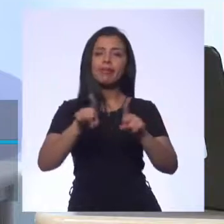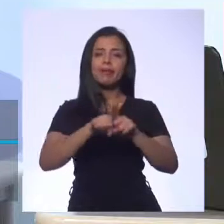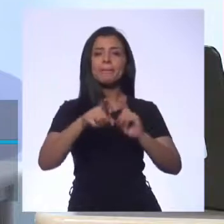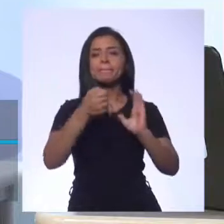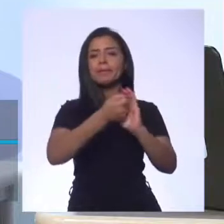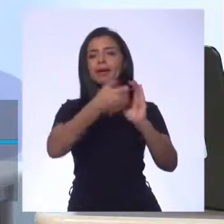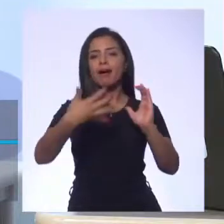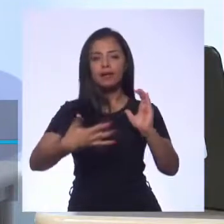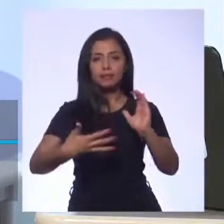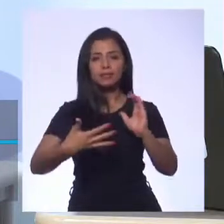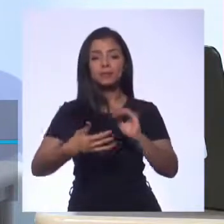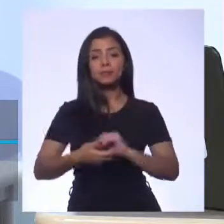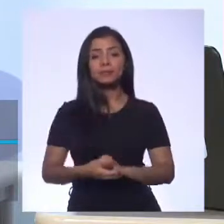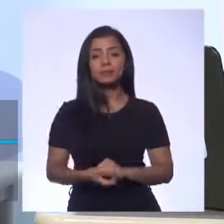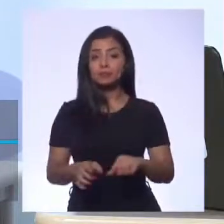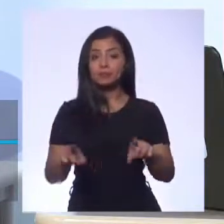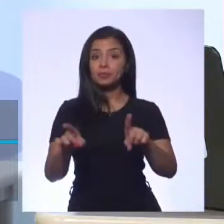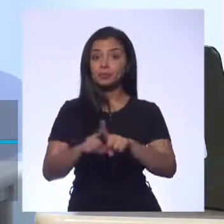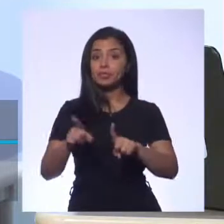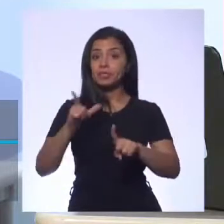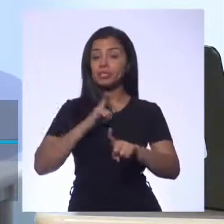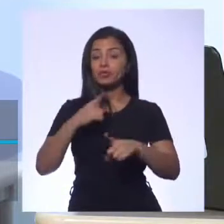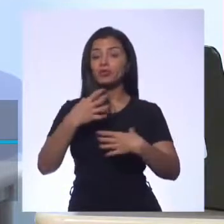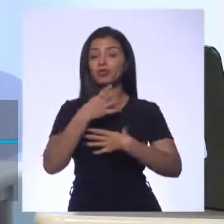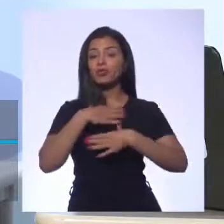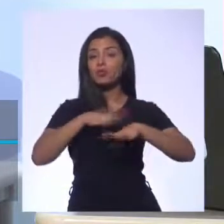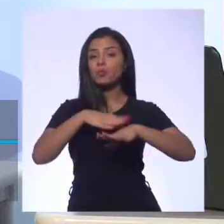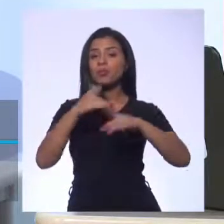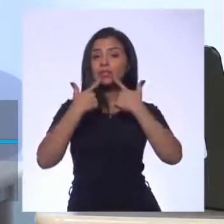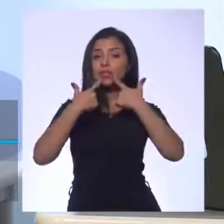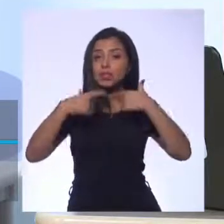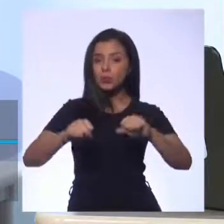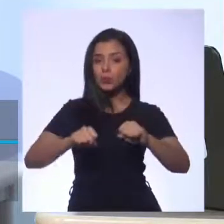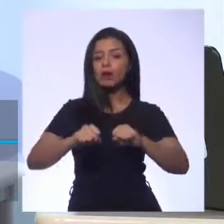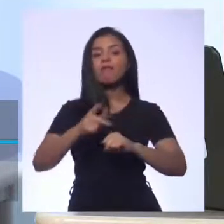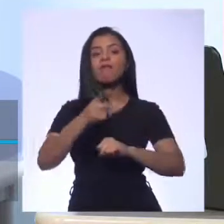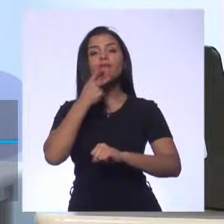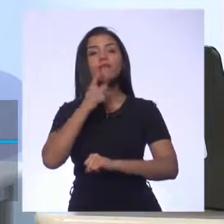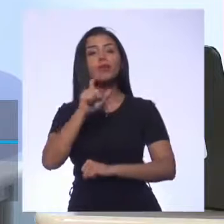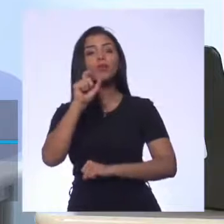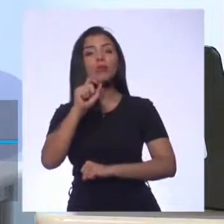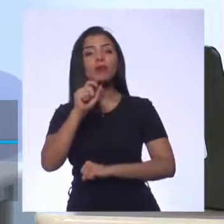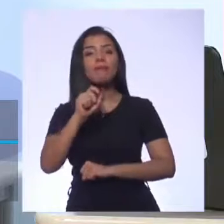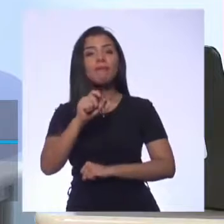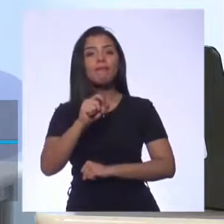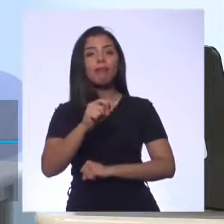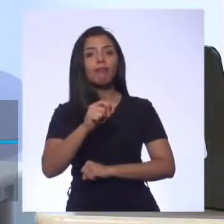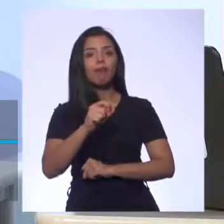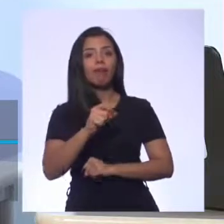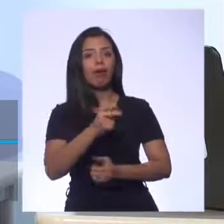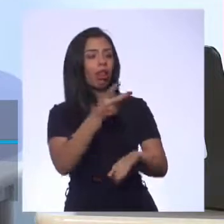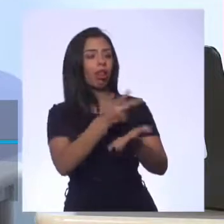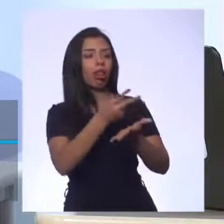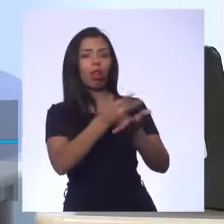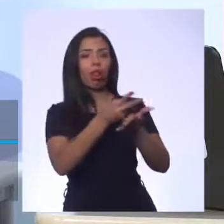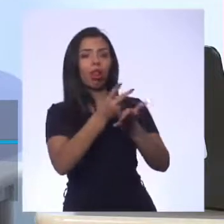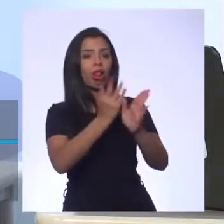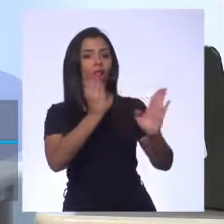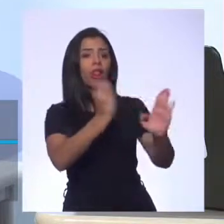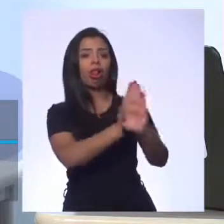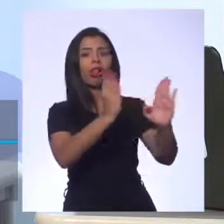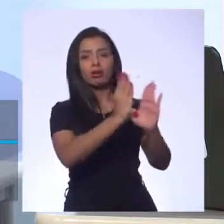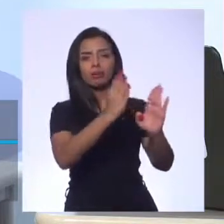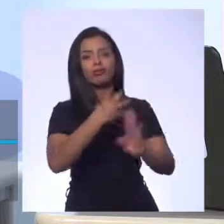aí. Depois nós temos uma figura de linguagem, né, que diz assim, que não larga do pé dos seus filhos, né? Largar do pé é uma figura